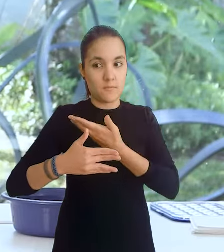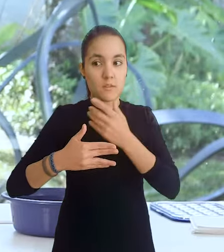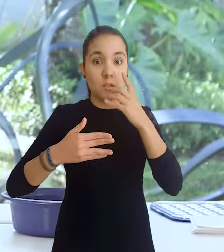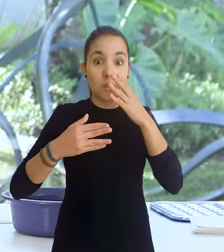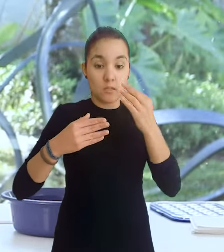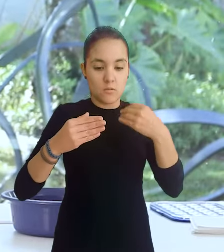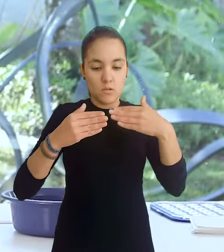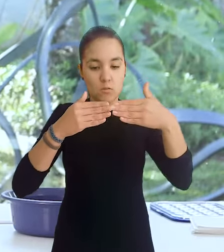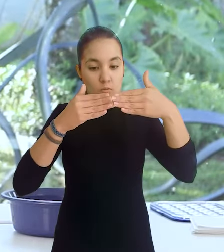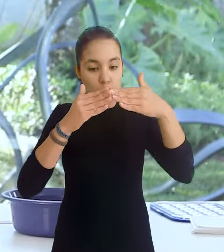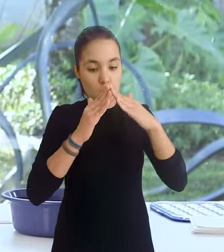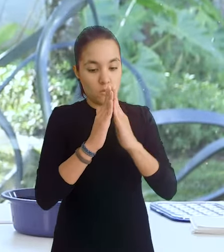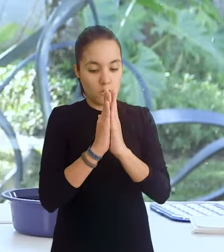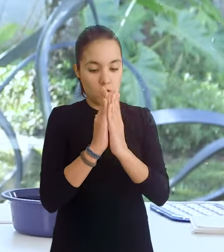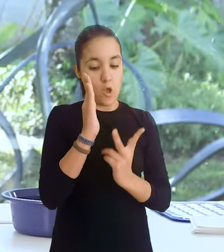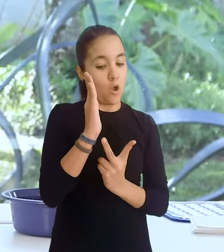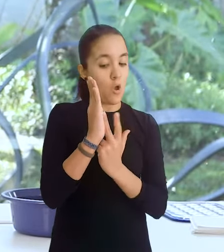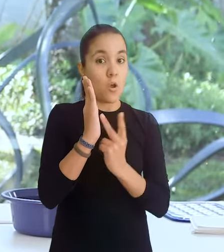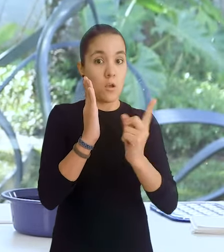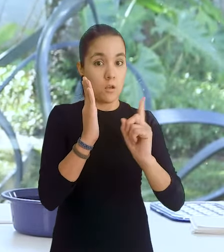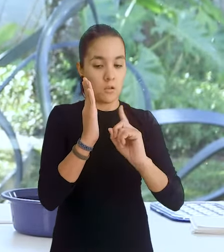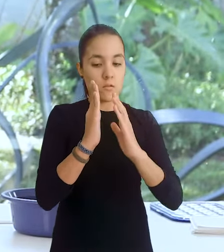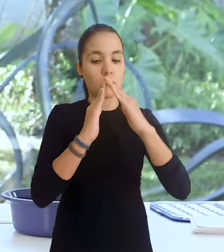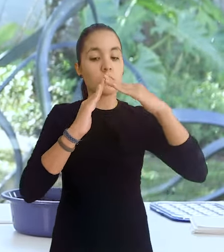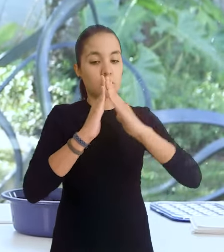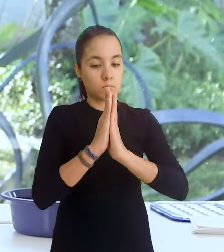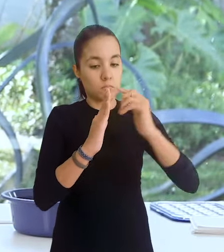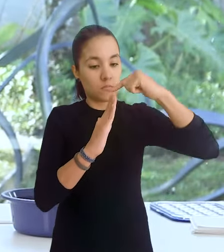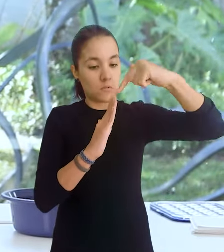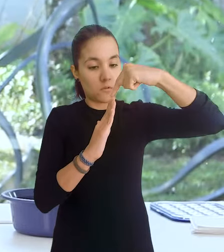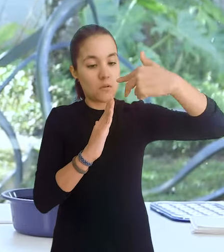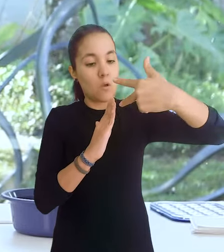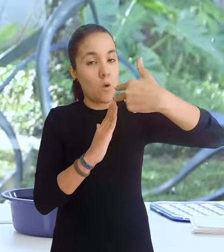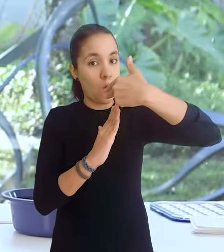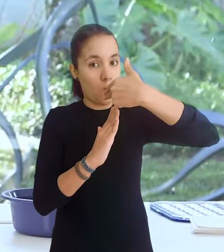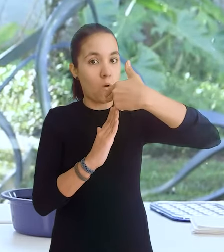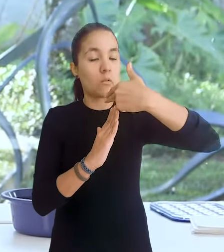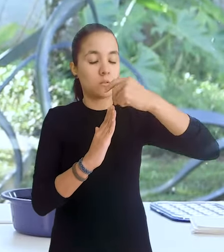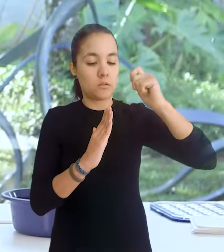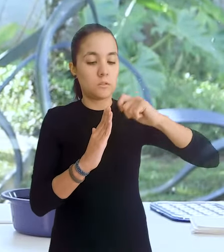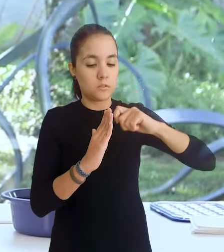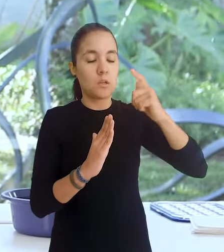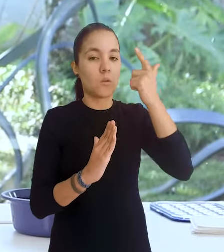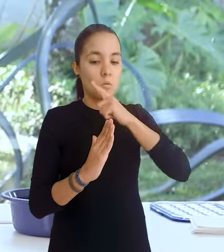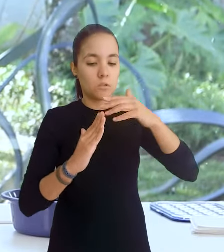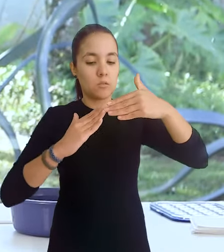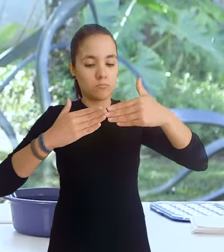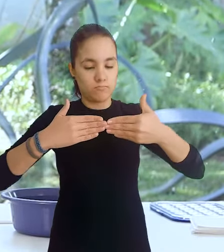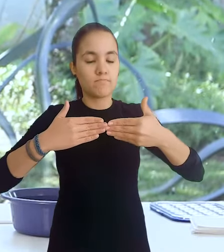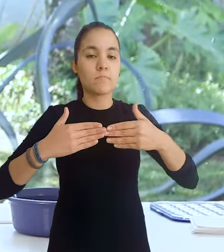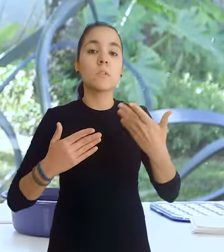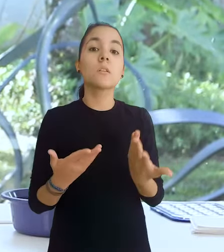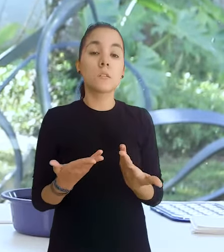para cortar onde a folha está dobrada, não do lado aberto, senão não vai funcionar, pelo menos na dobra que a gente vai propor aqui. Com